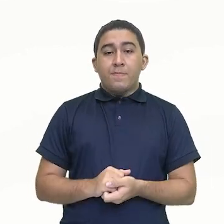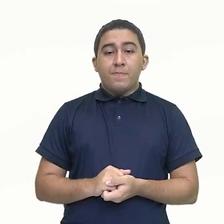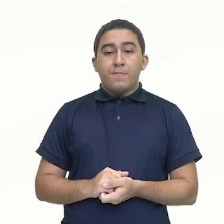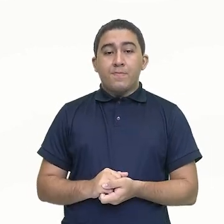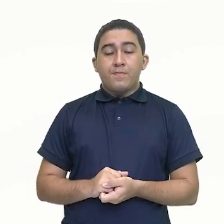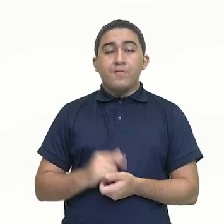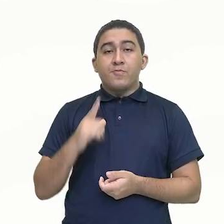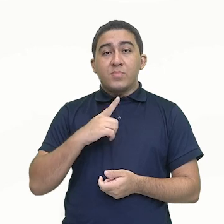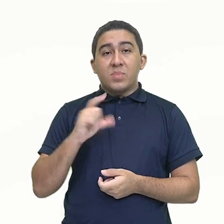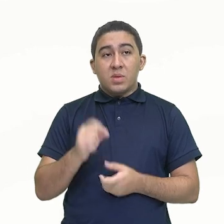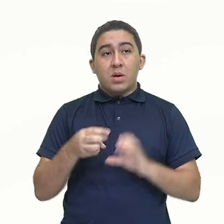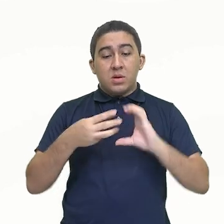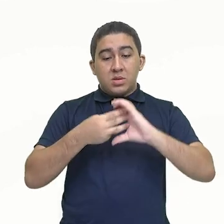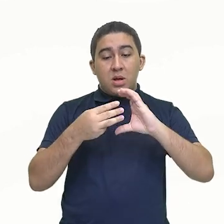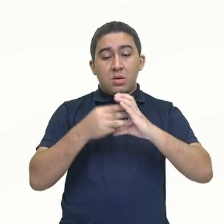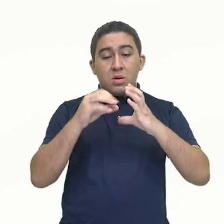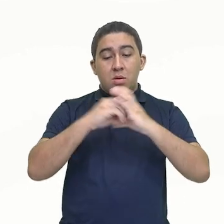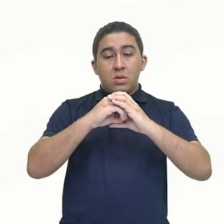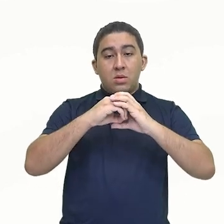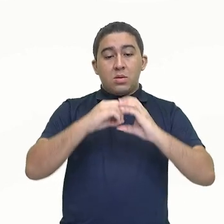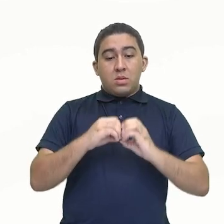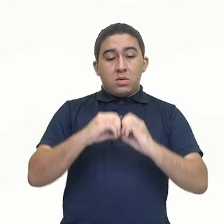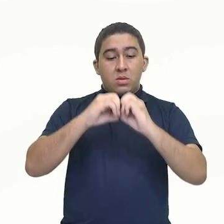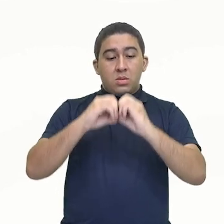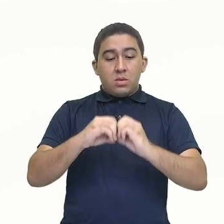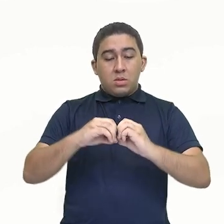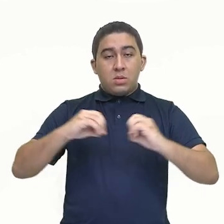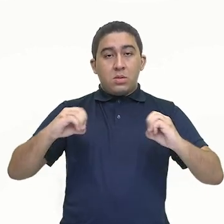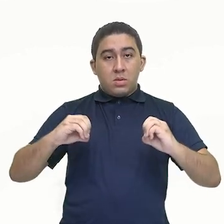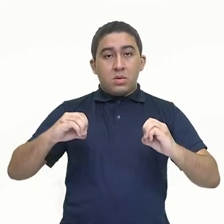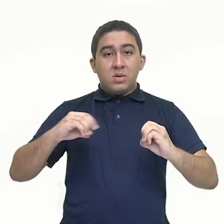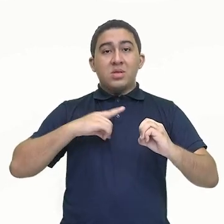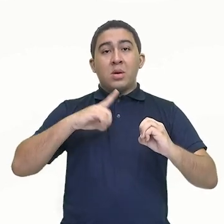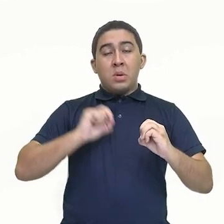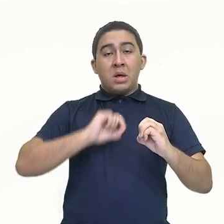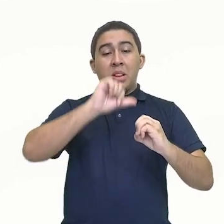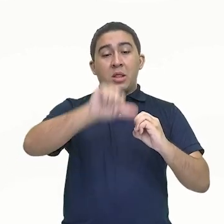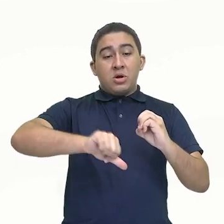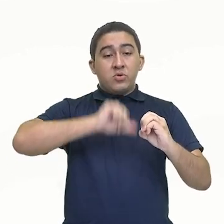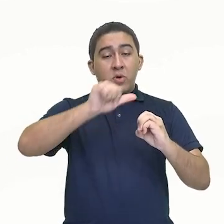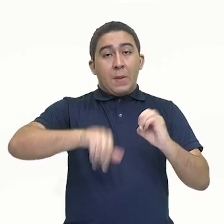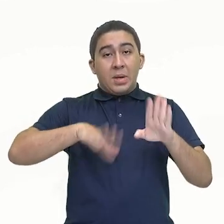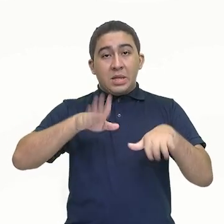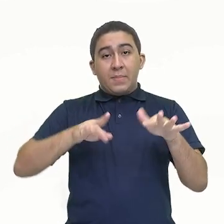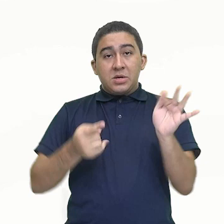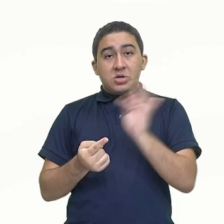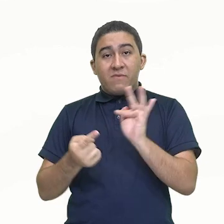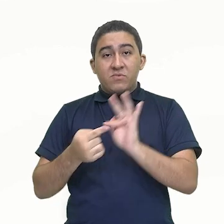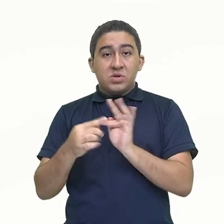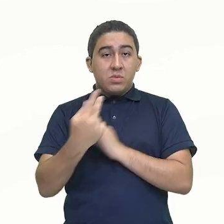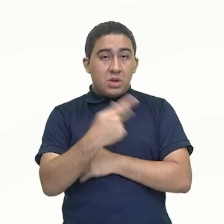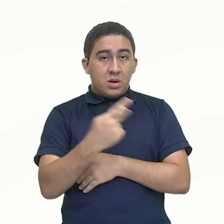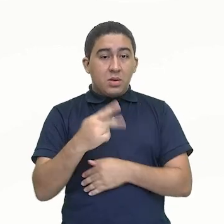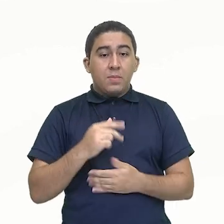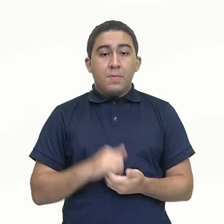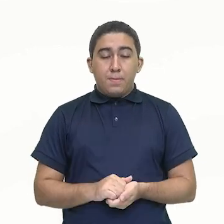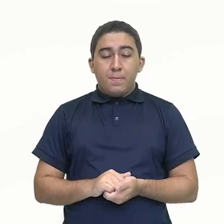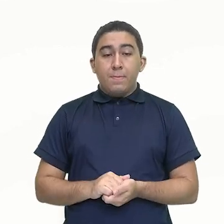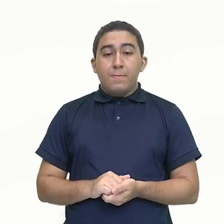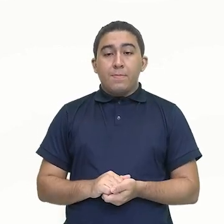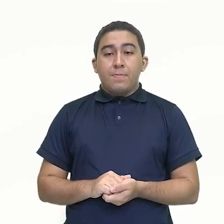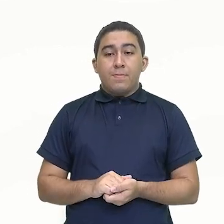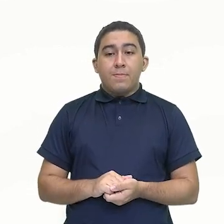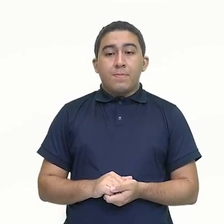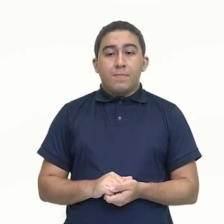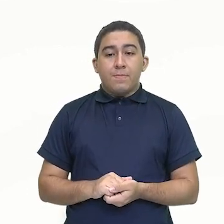se diferenciar conforme a função que irão desempenhar, né? Então,